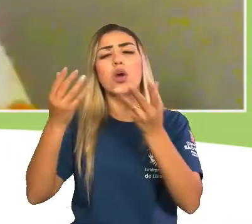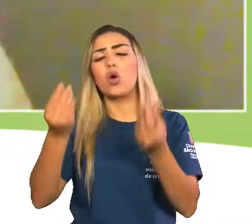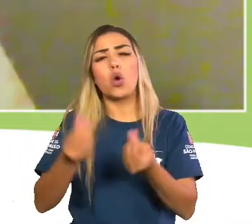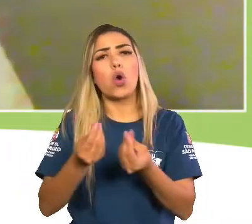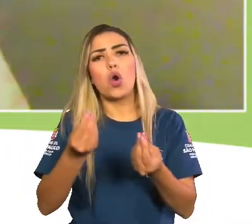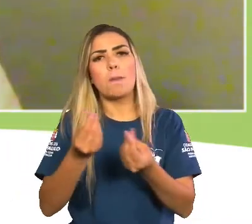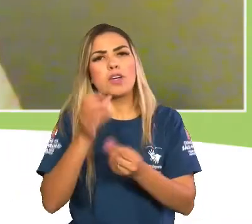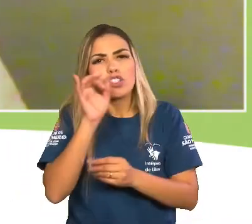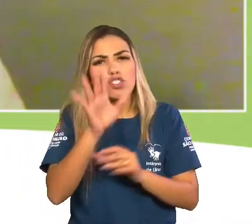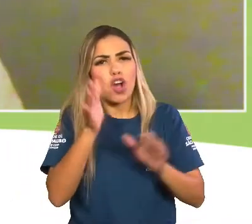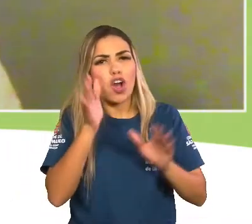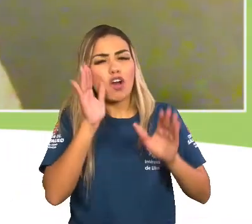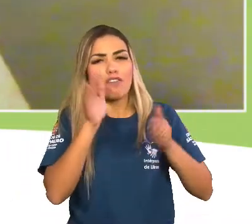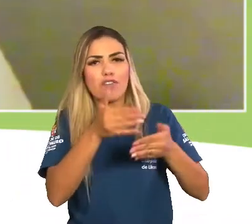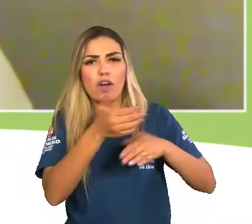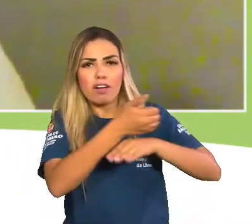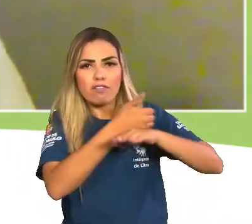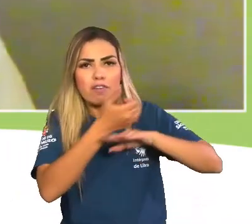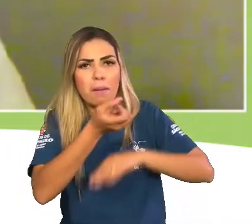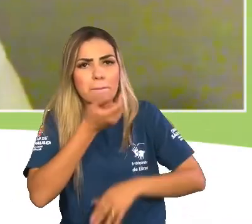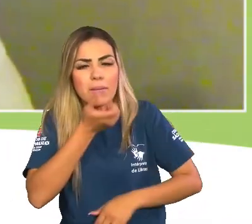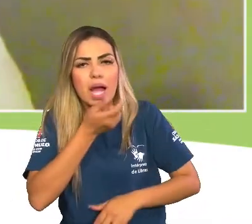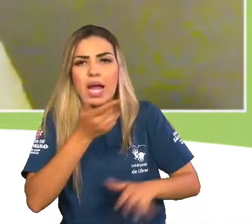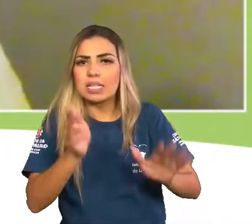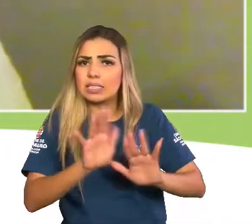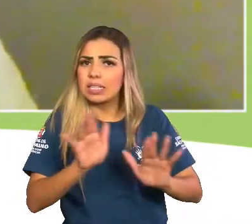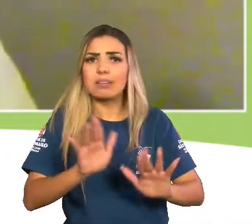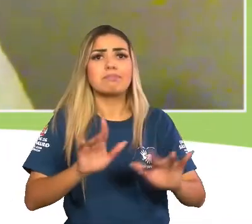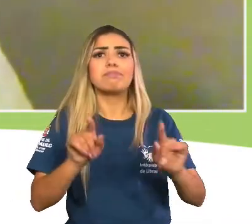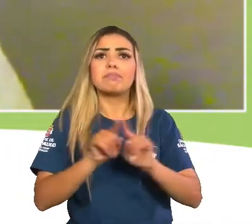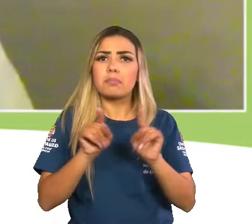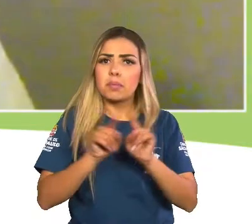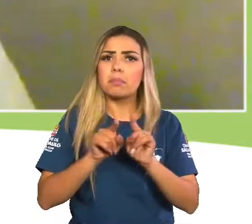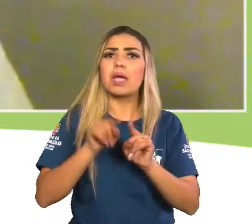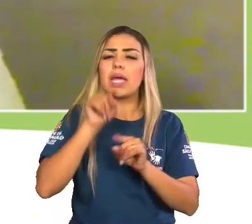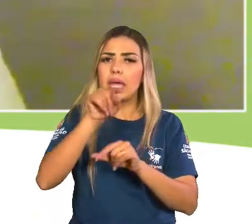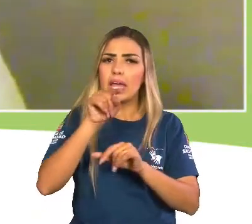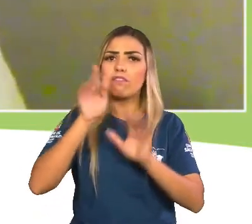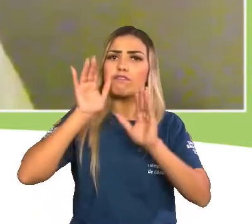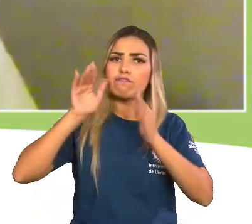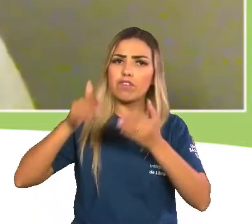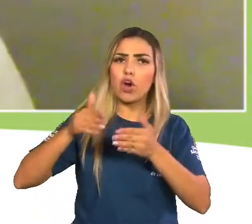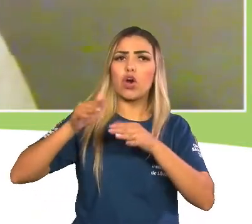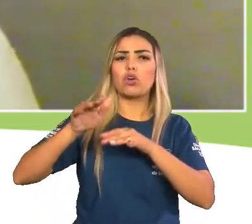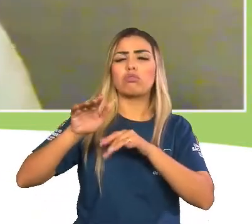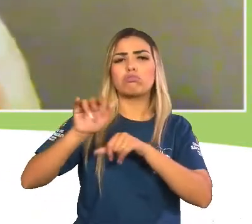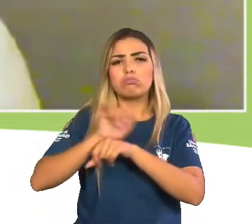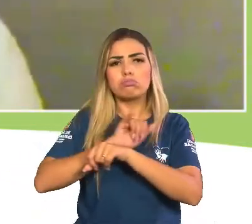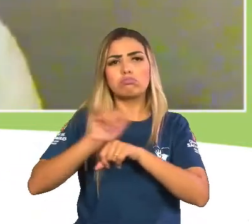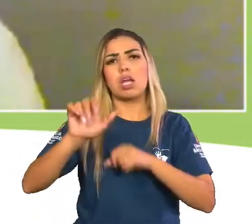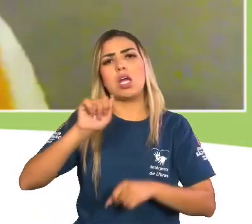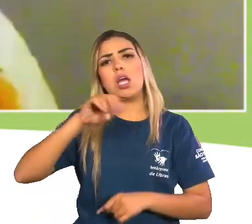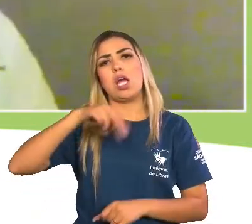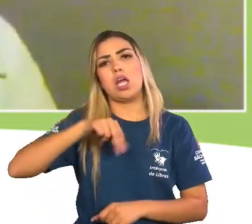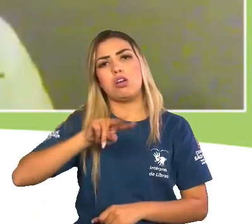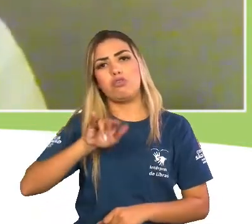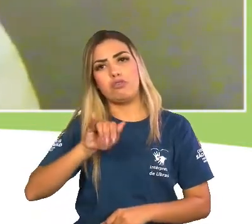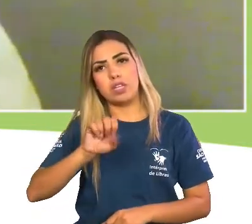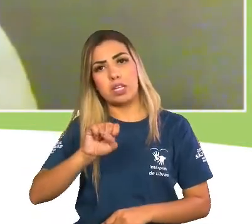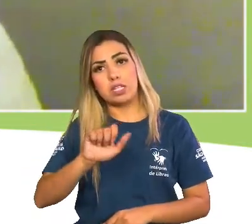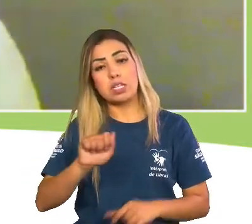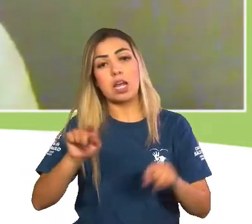no setor farmacêutico como um especialista da Anvisa, mas eu digo, em outras áreas, ele